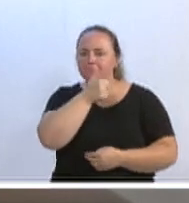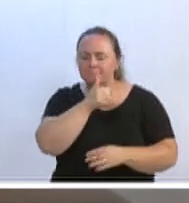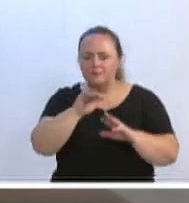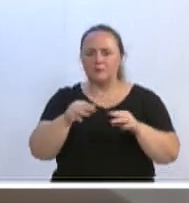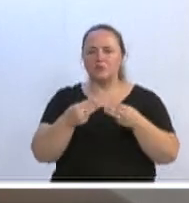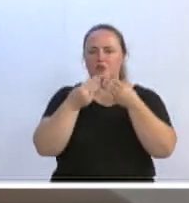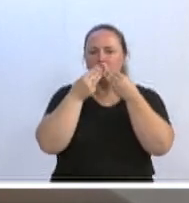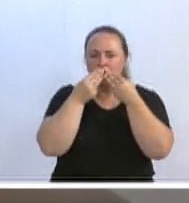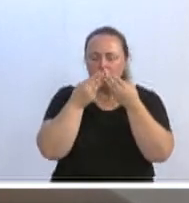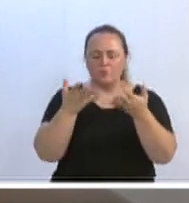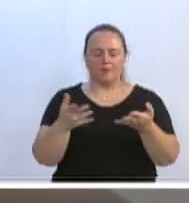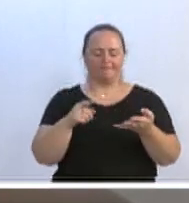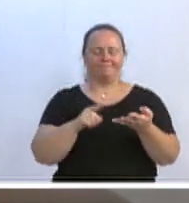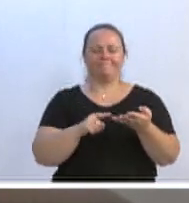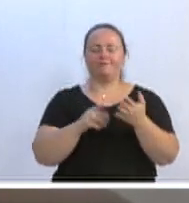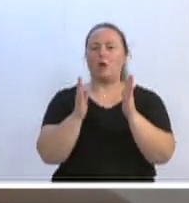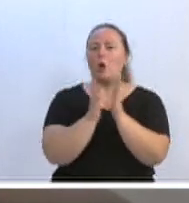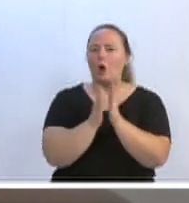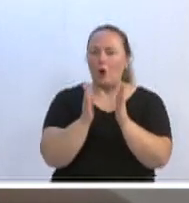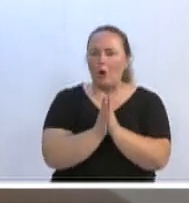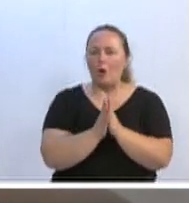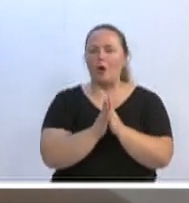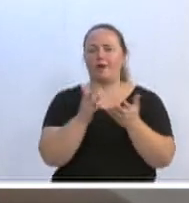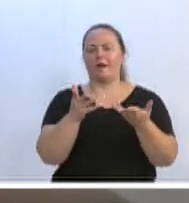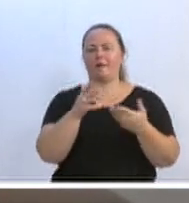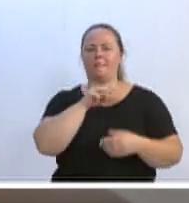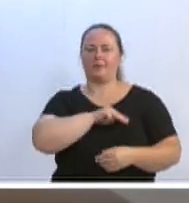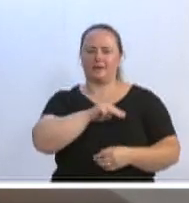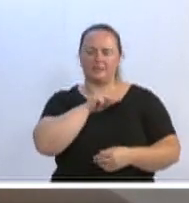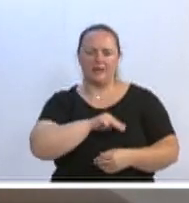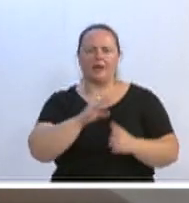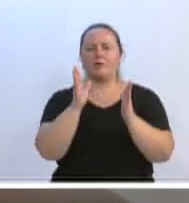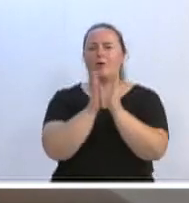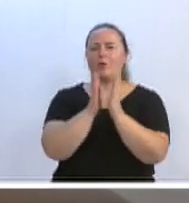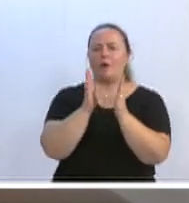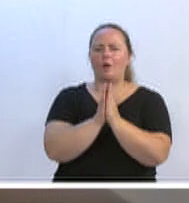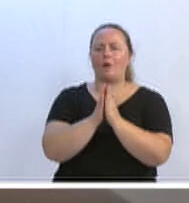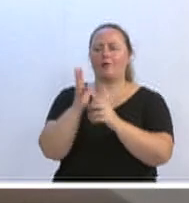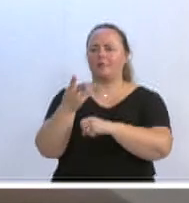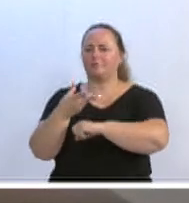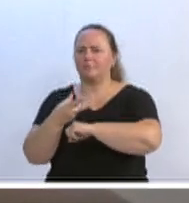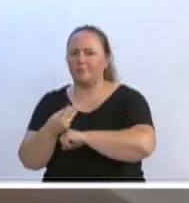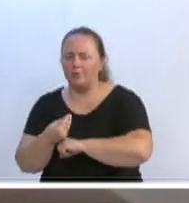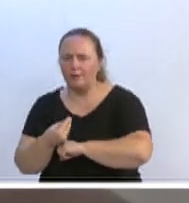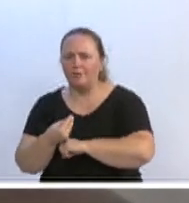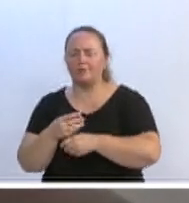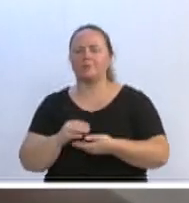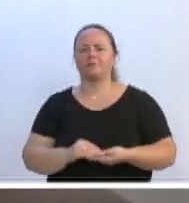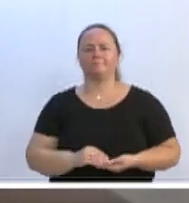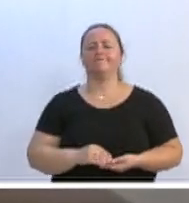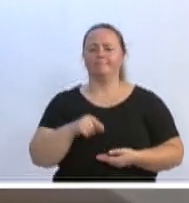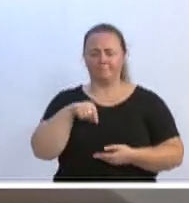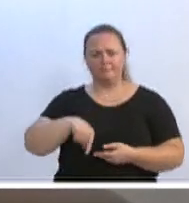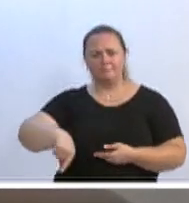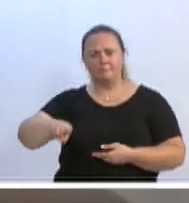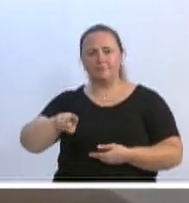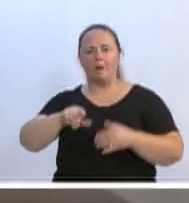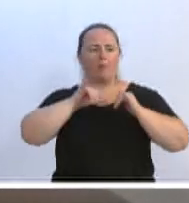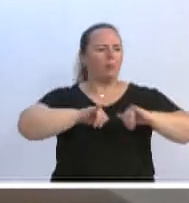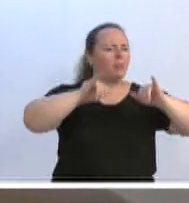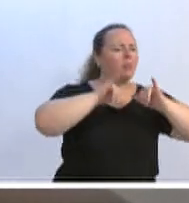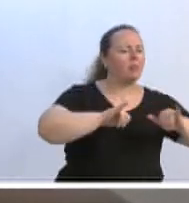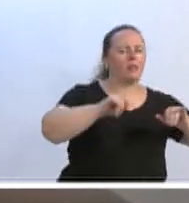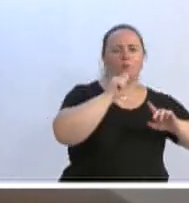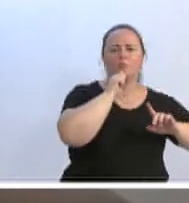que ora pela igreja, quando a igreja vai mal, ele não sai falando, mas ele vai orar e Deus abençoa, né?